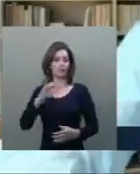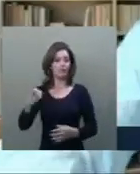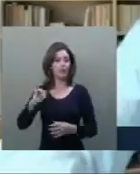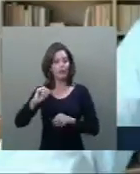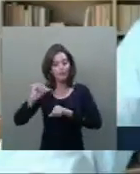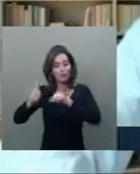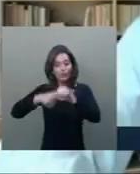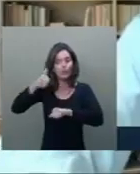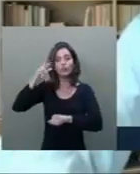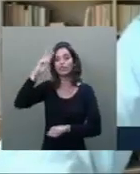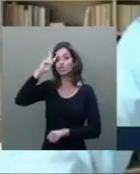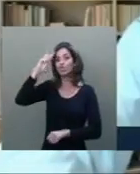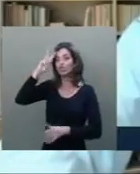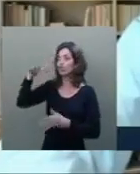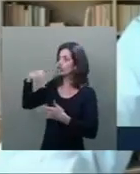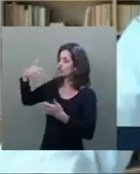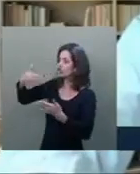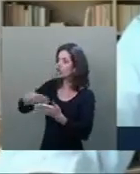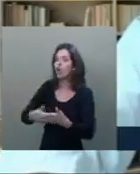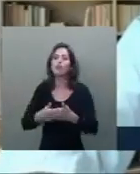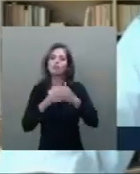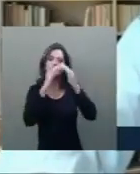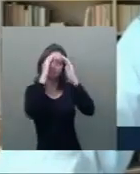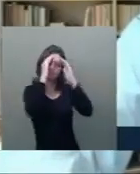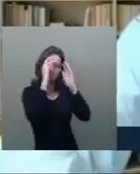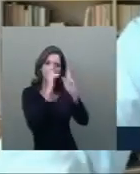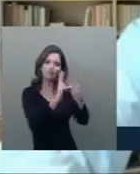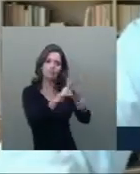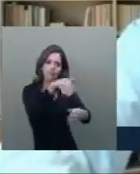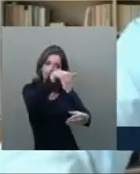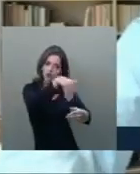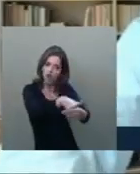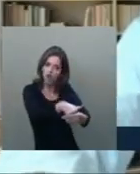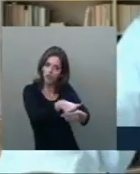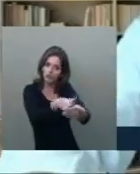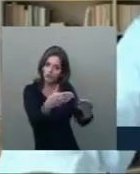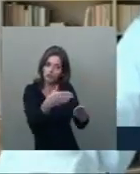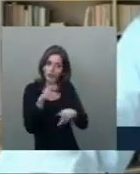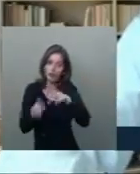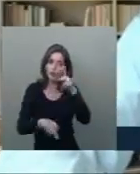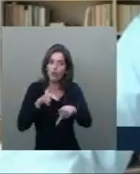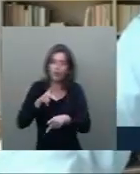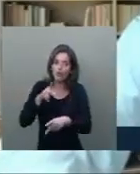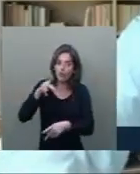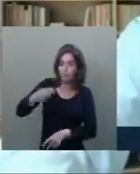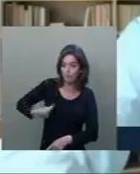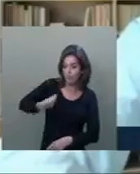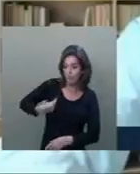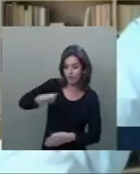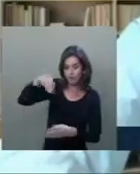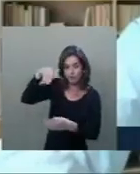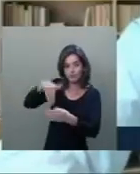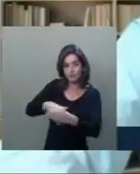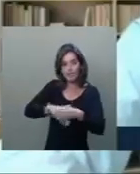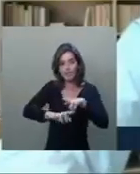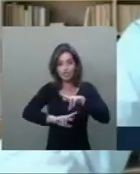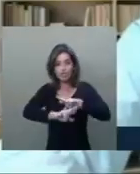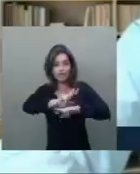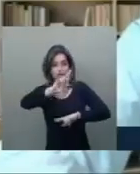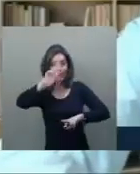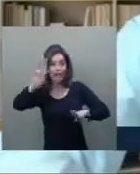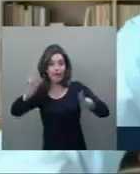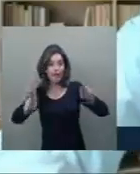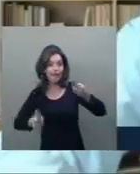nossa história, no respeito à soberania do voto, no avanço da participação popular e das diversidades